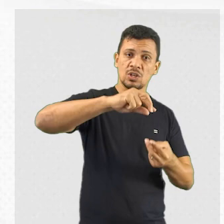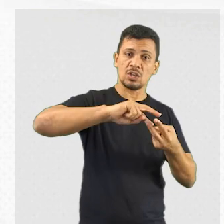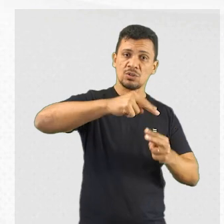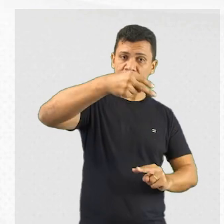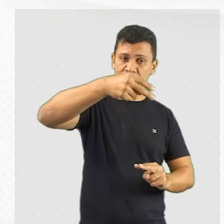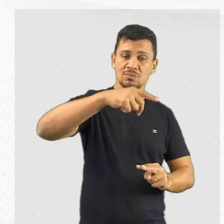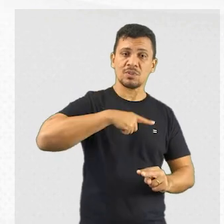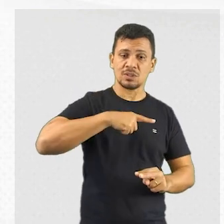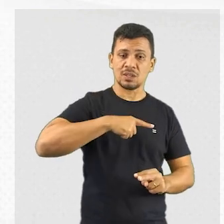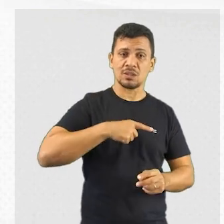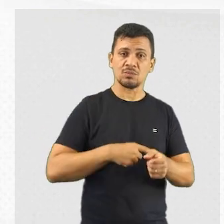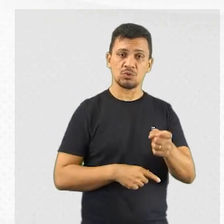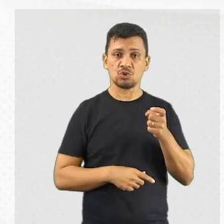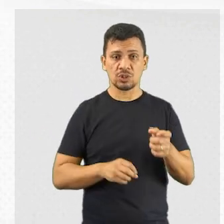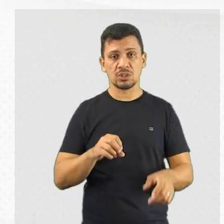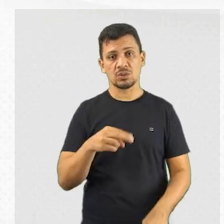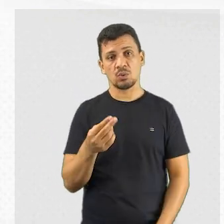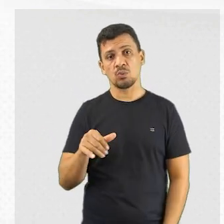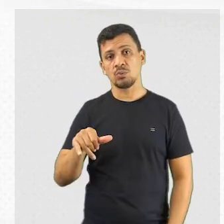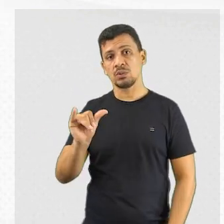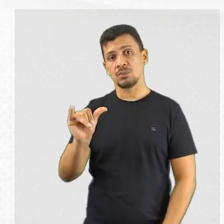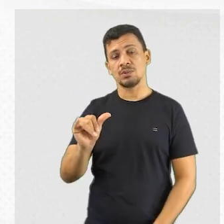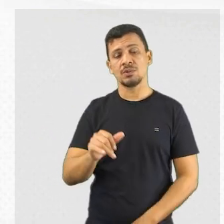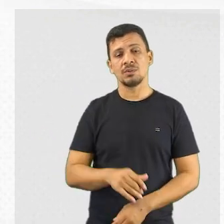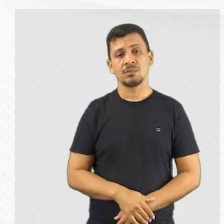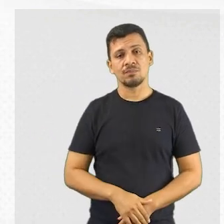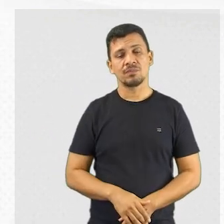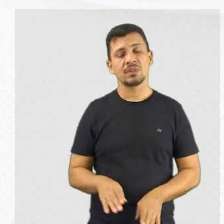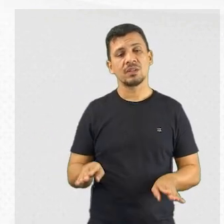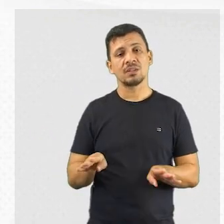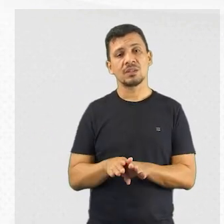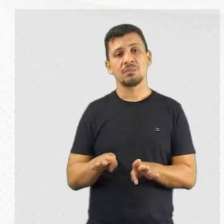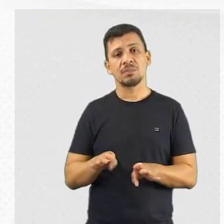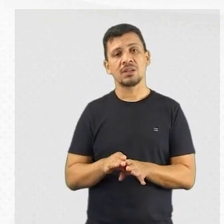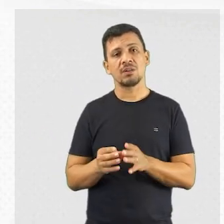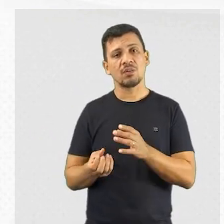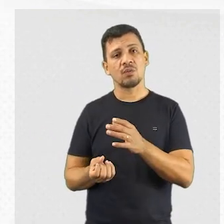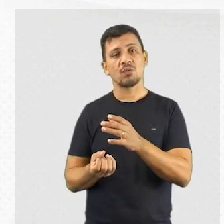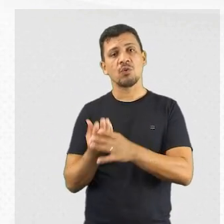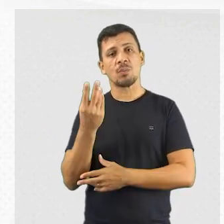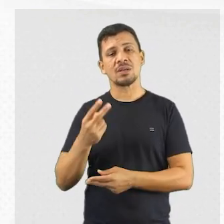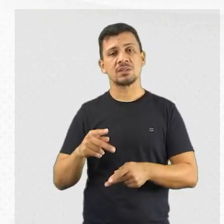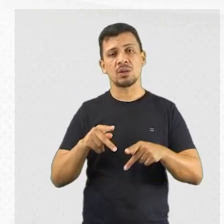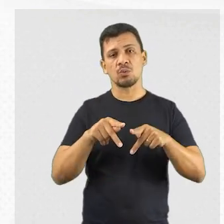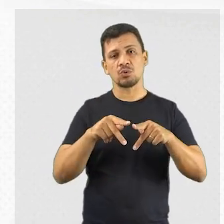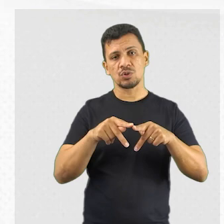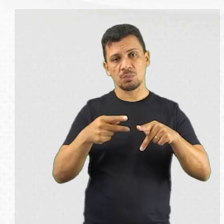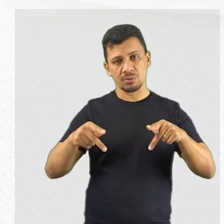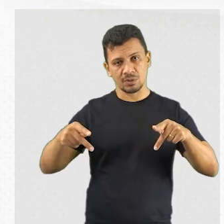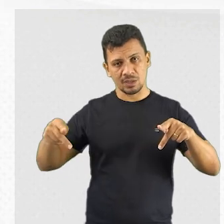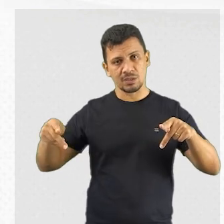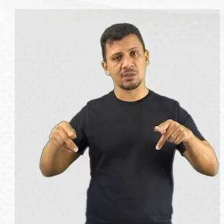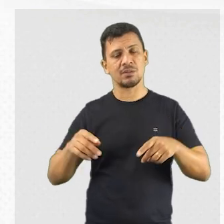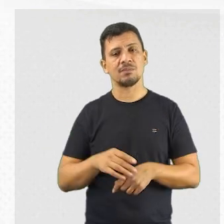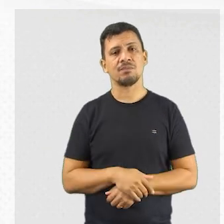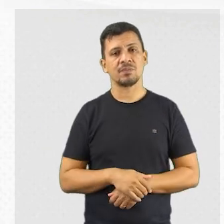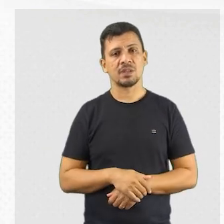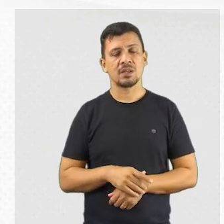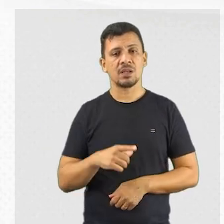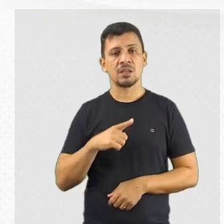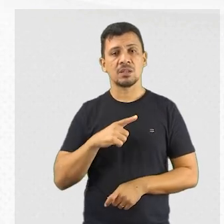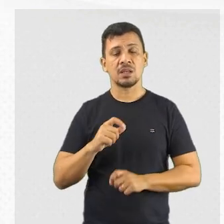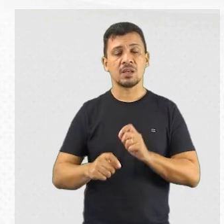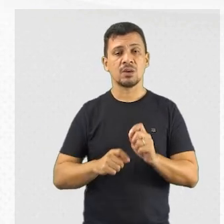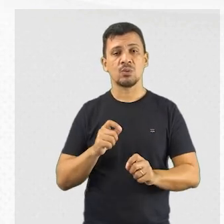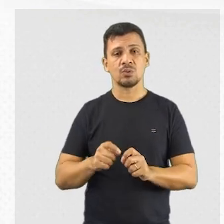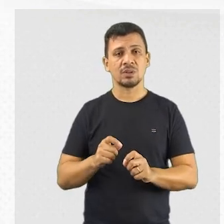no cromossomo X ou no cromossomo Y, e aí também formação de proteínas, né? Quando a gente fala muito de